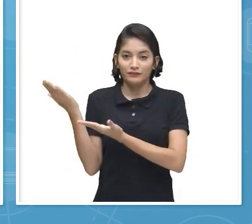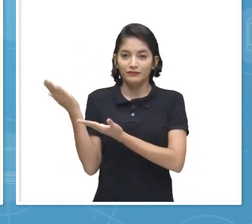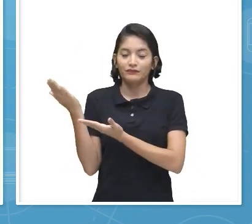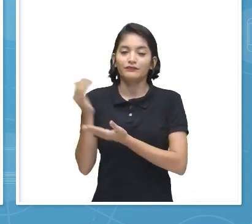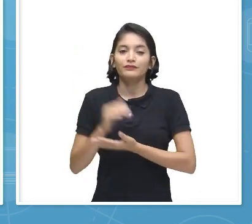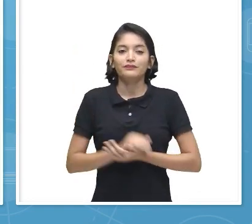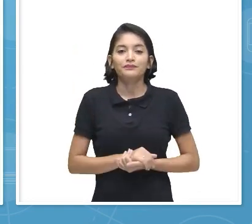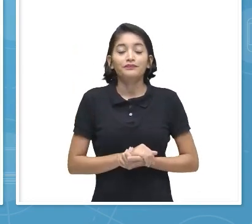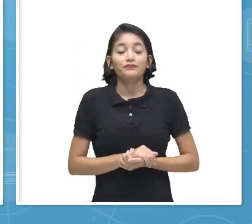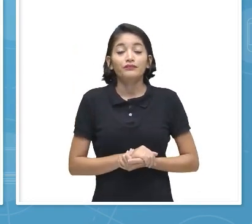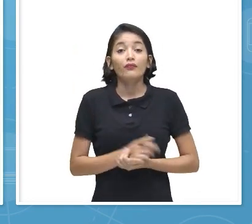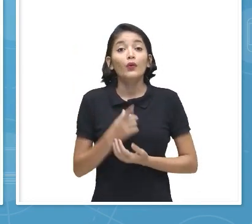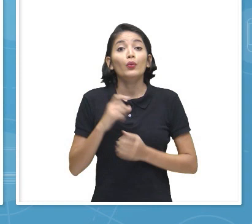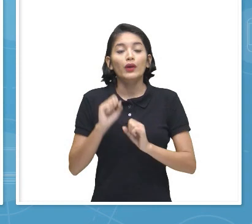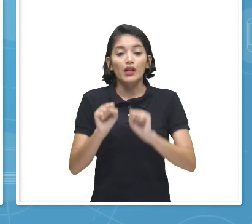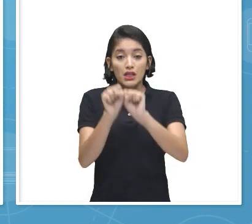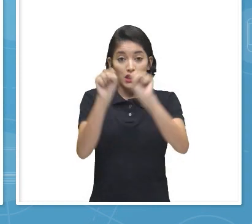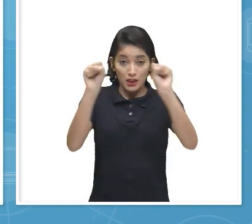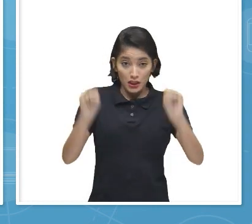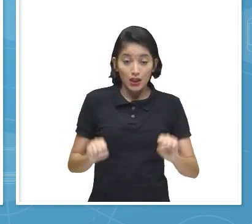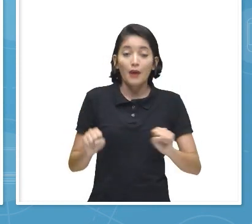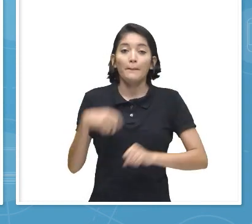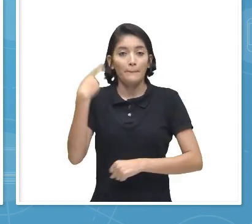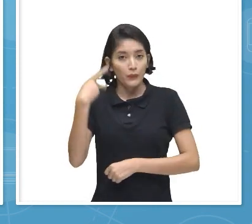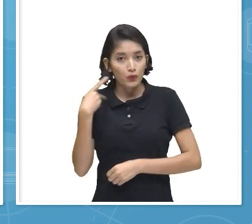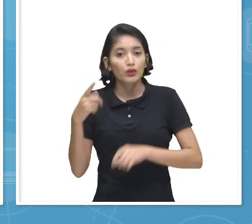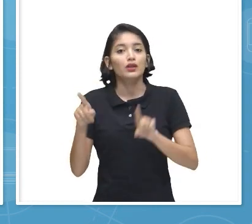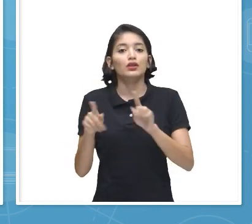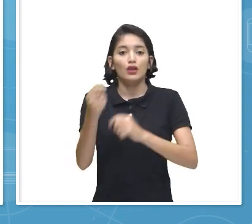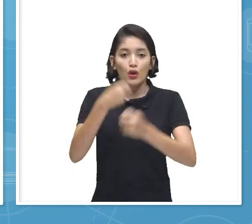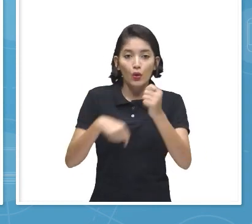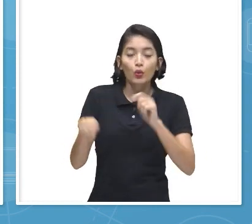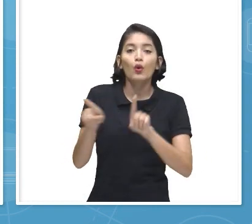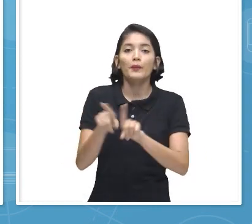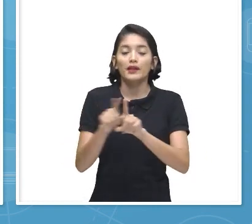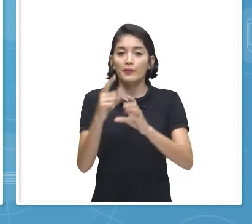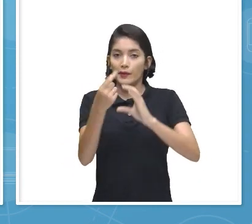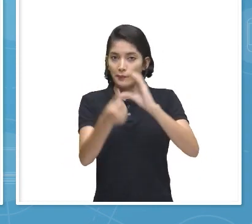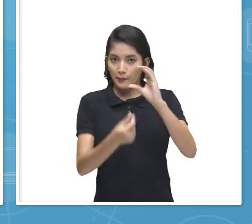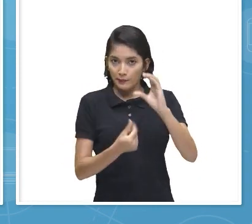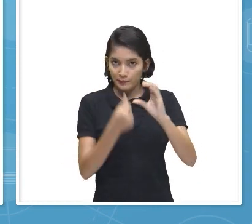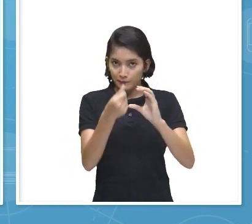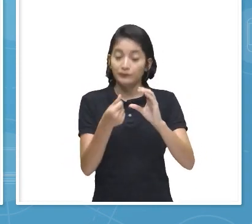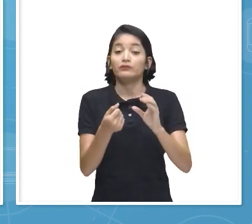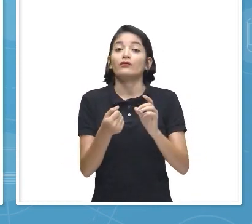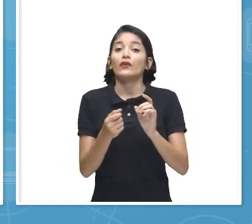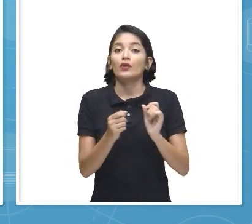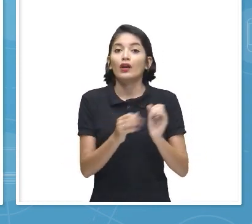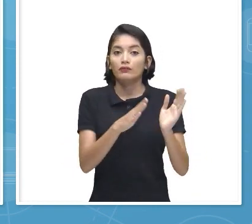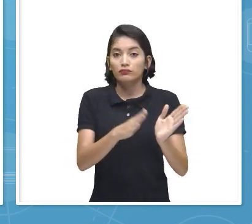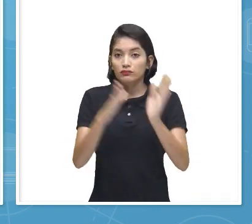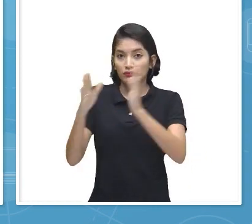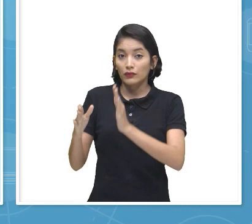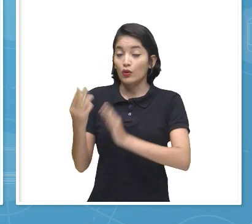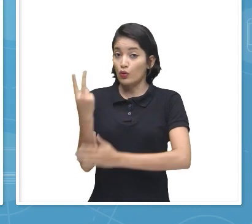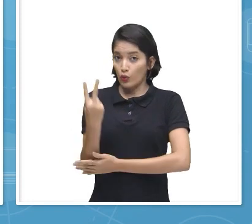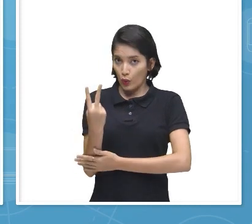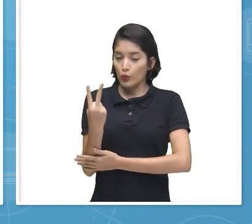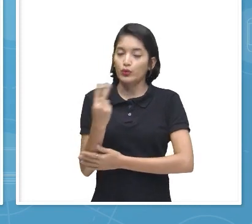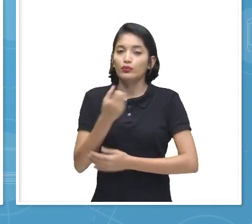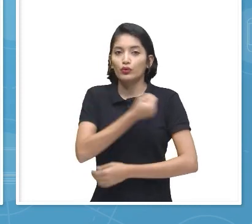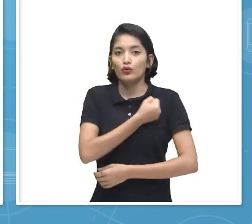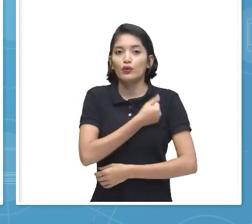Como tema tivemos o sistema político econômico capitalista, aí o momento 2. A parte 2, né? A aula de número